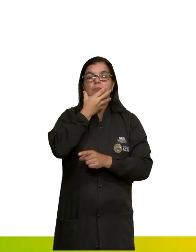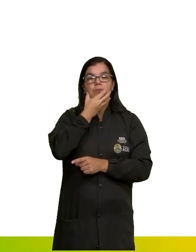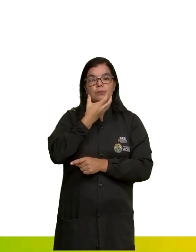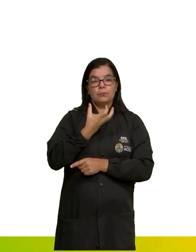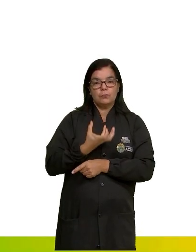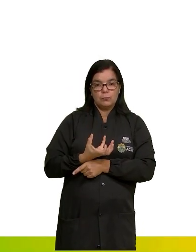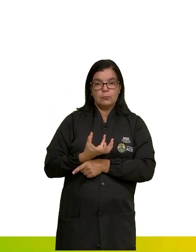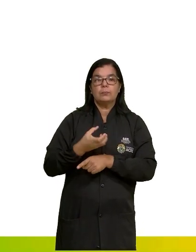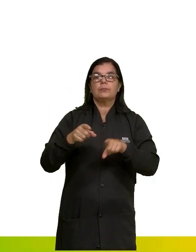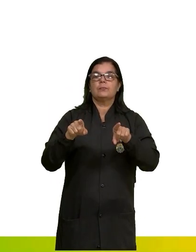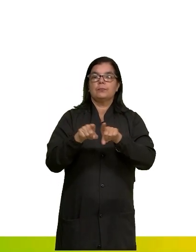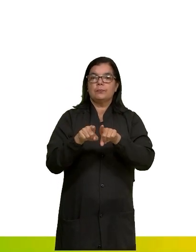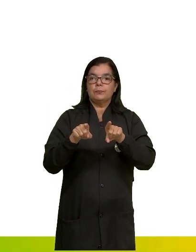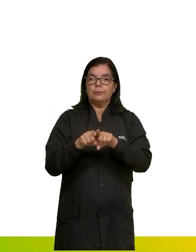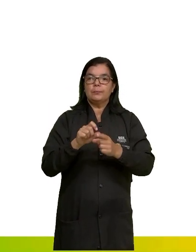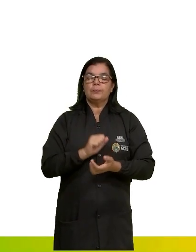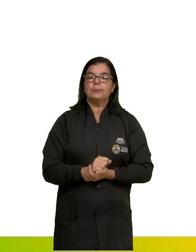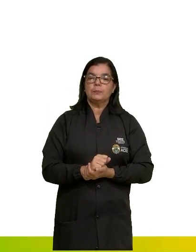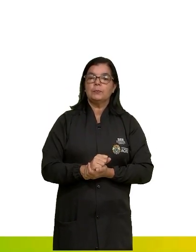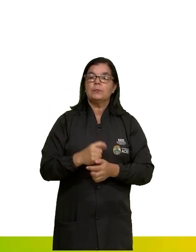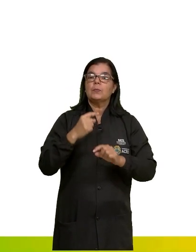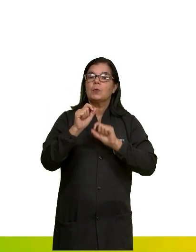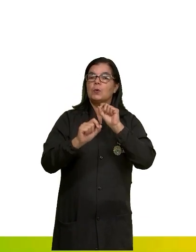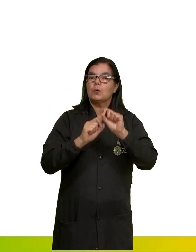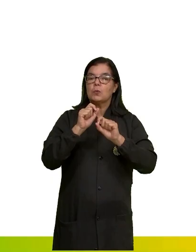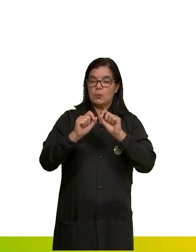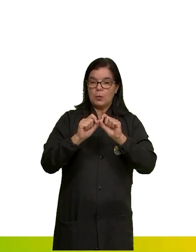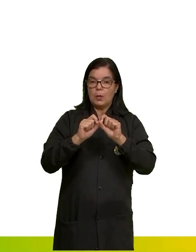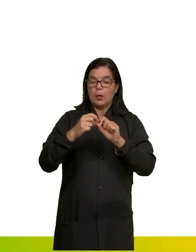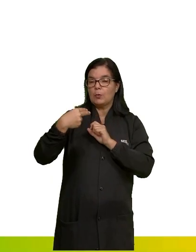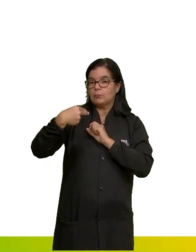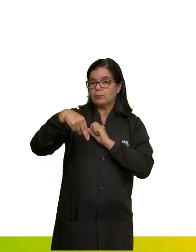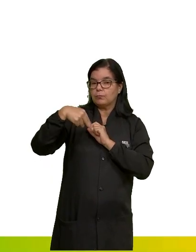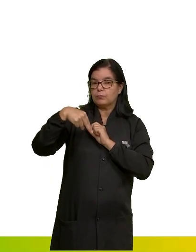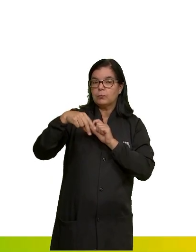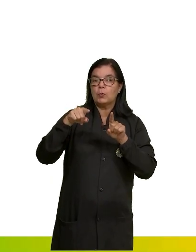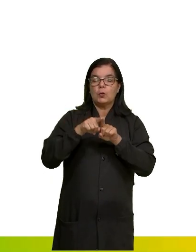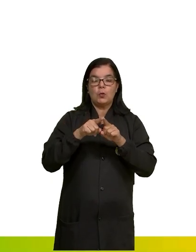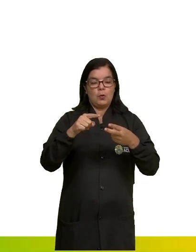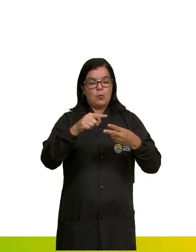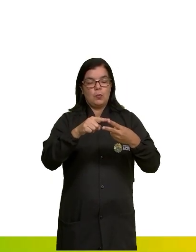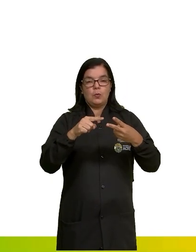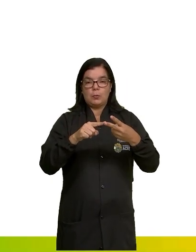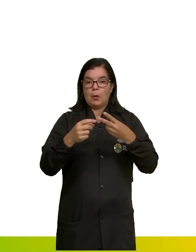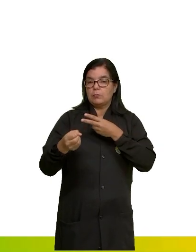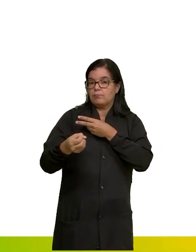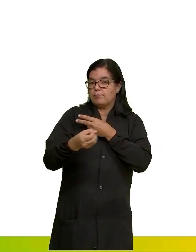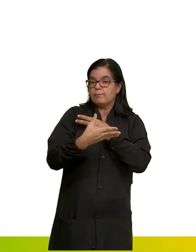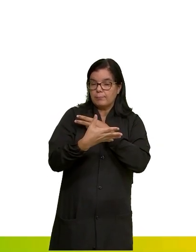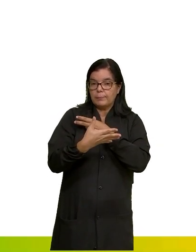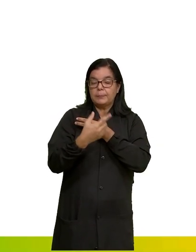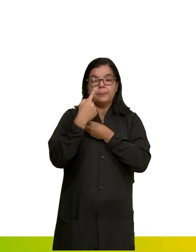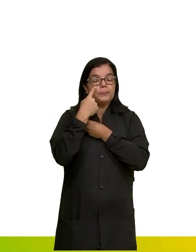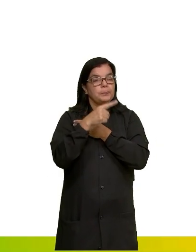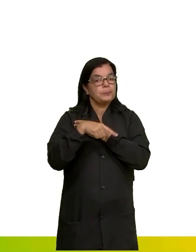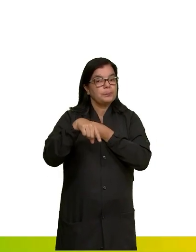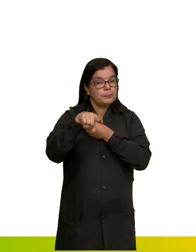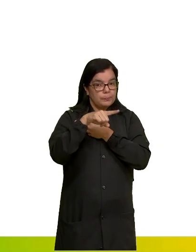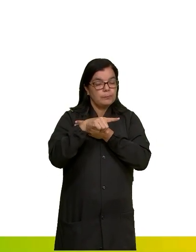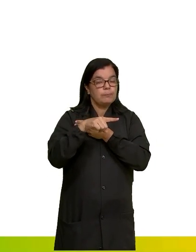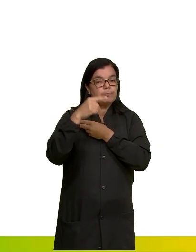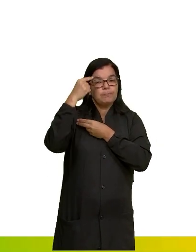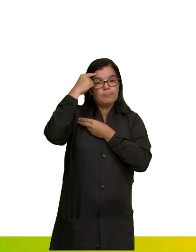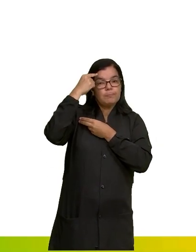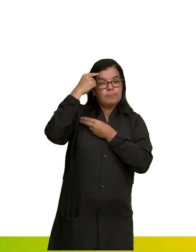essas imagens mostram um filósofo da antiguidade e os outros dois são da modernidade. Então, para você ver que a